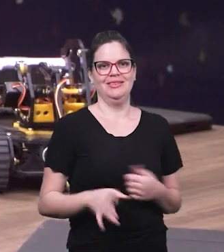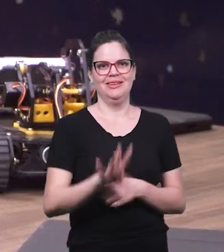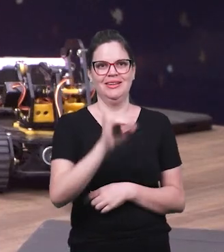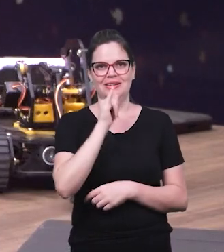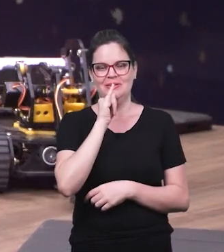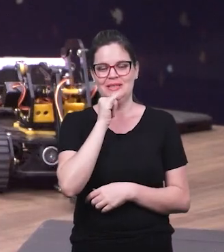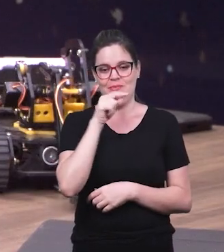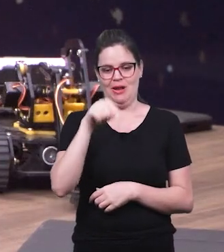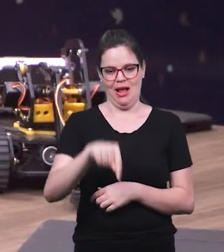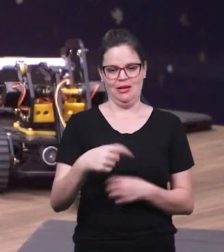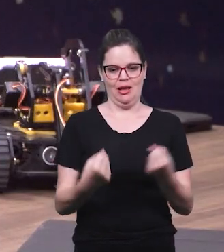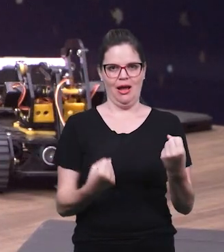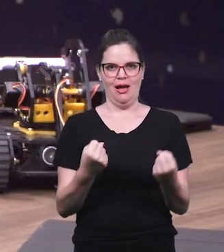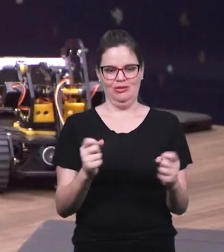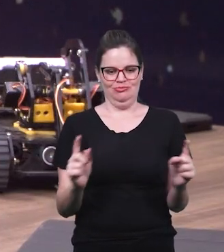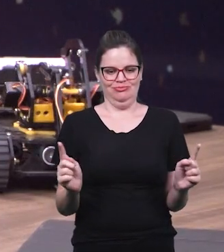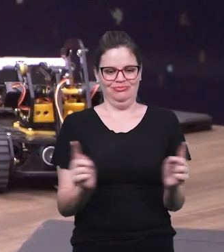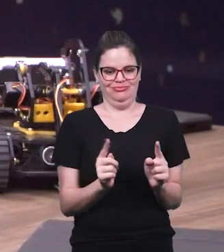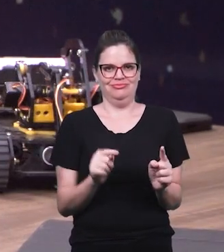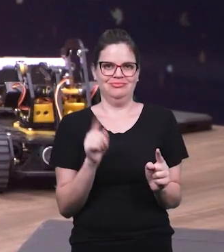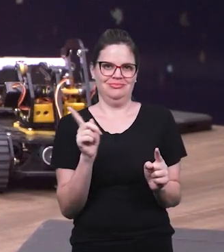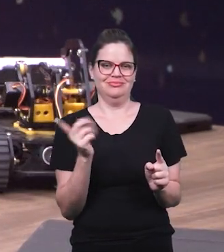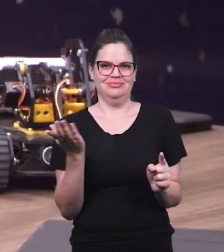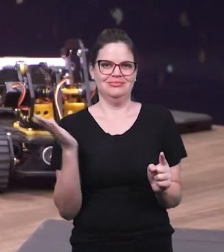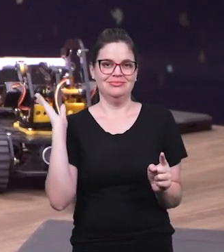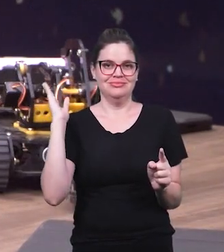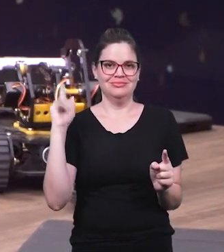e nos carros mais